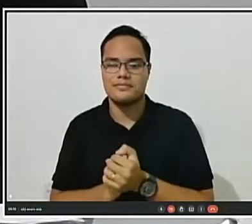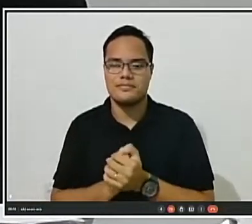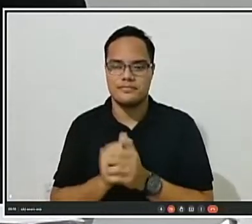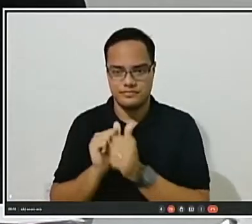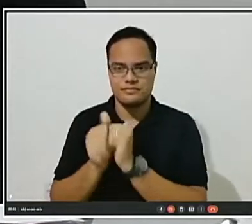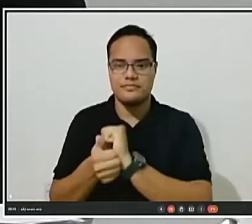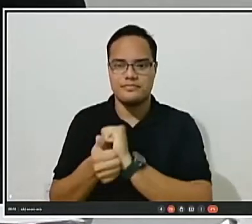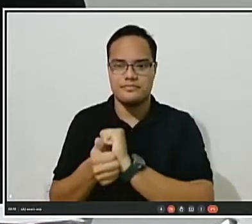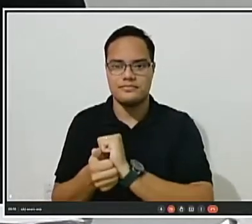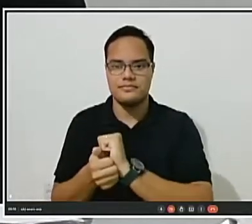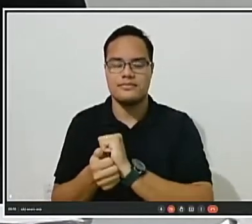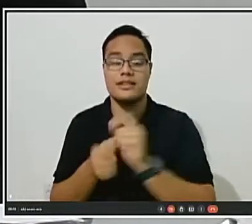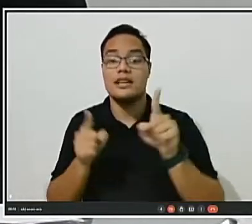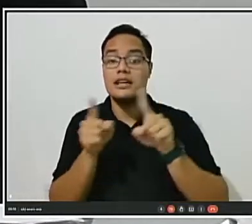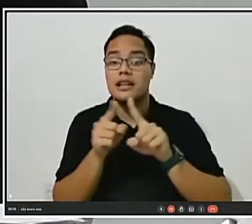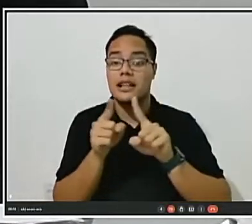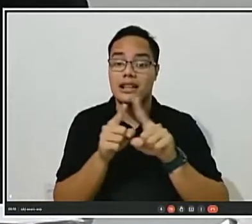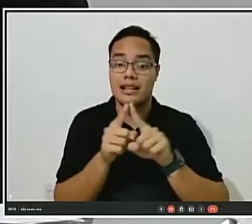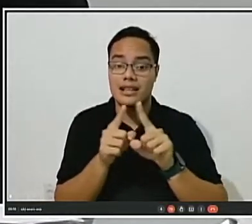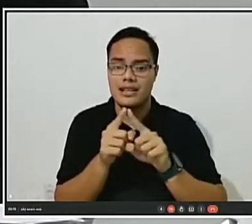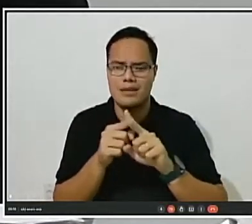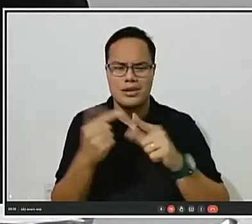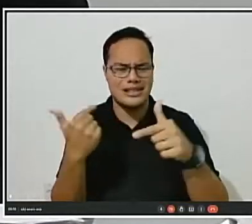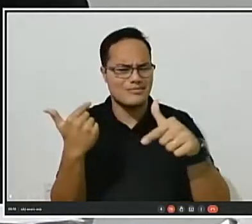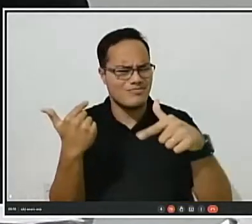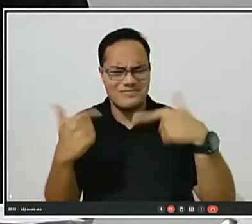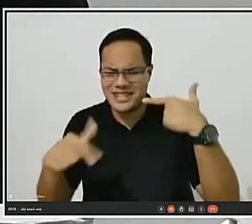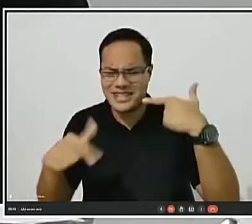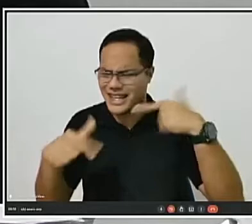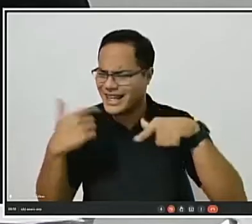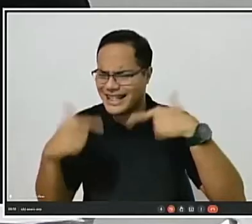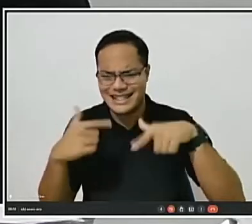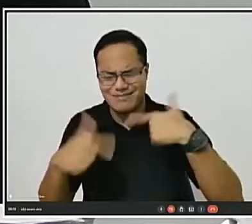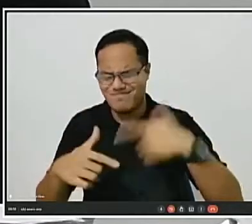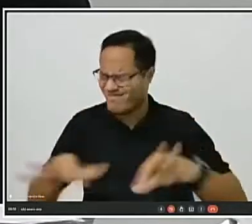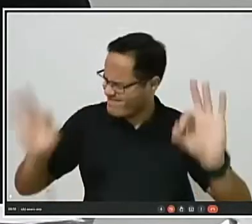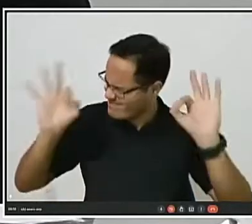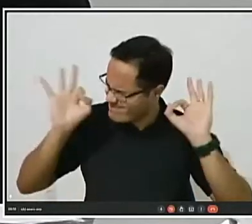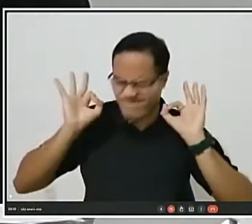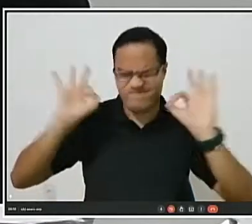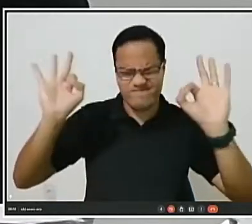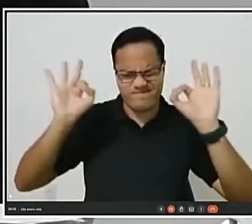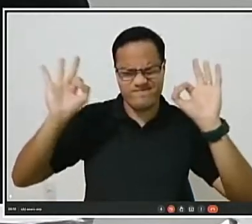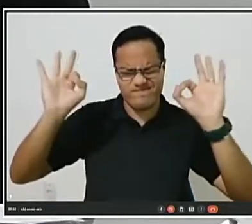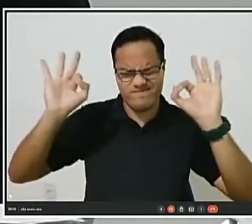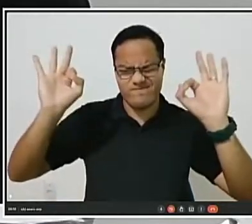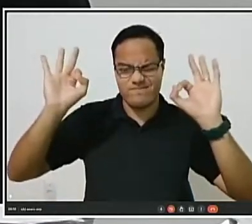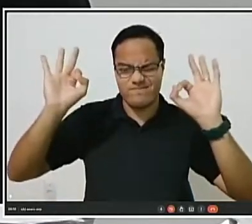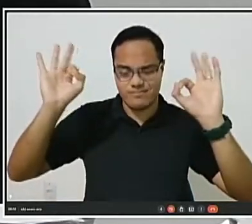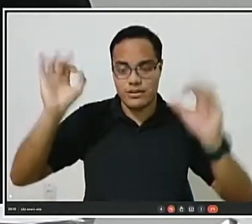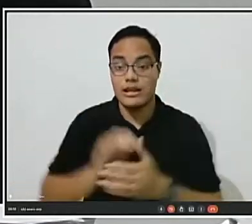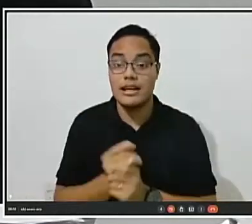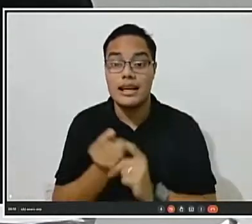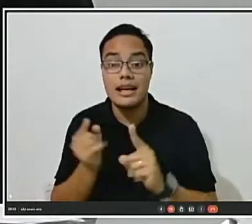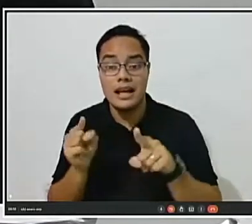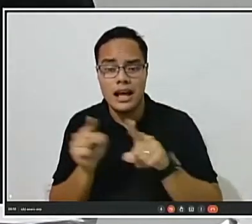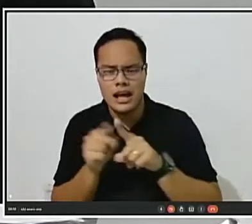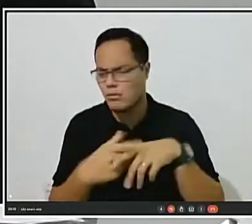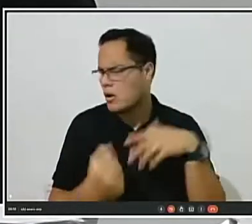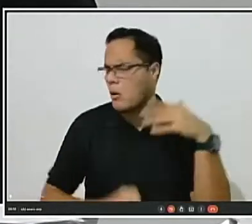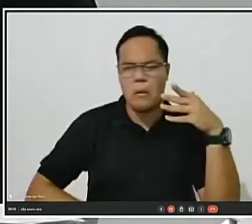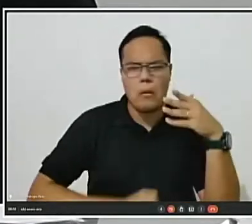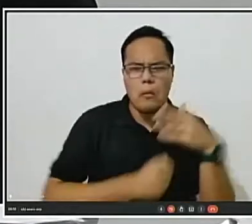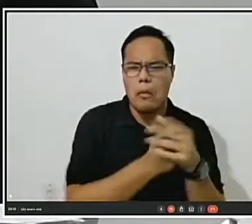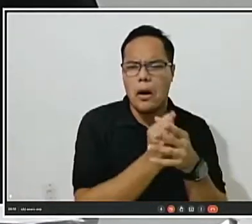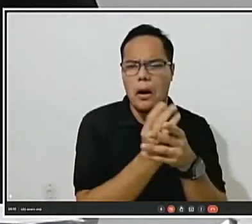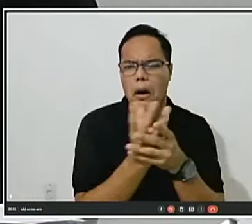Desenvolveu um trabalho sensacional na ocasião. e sem contar as inúmeras vezes que nos